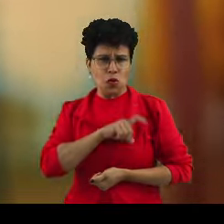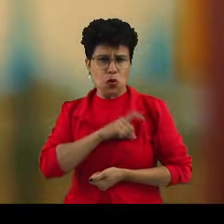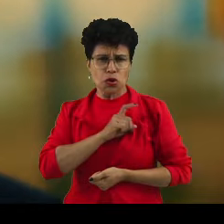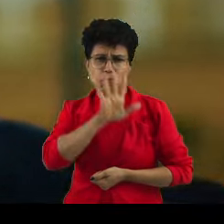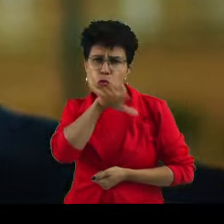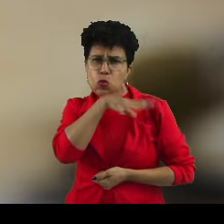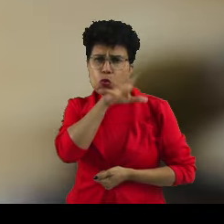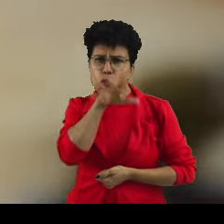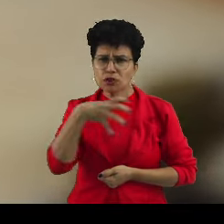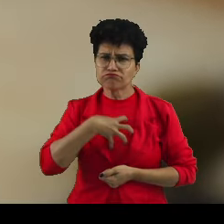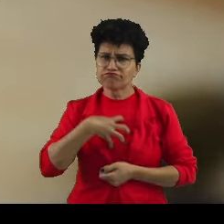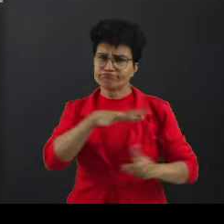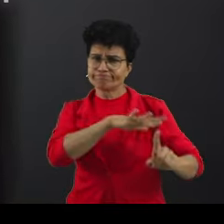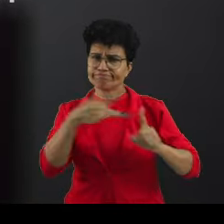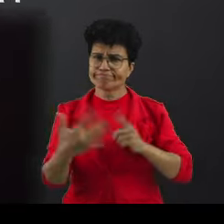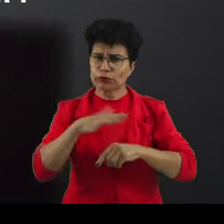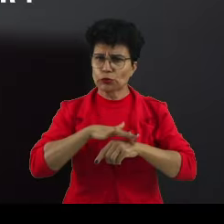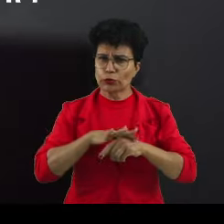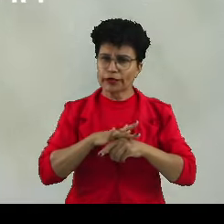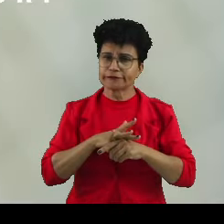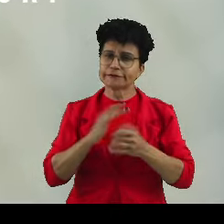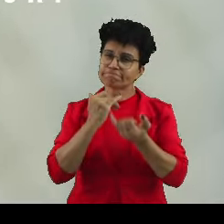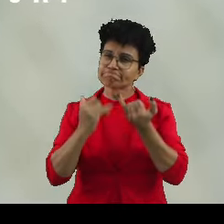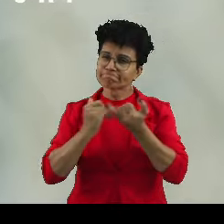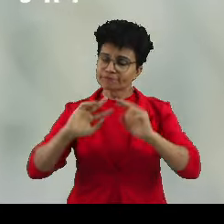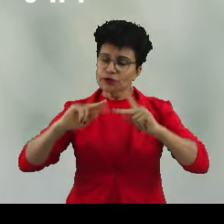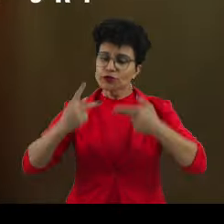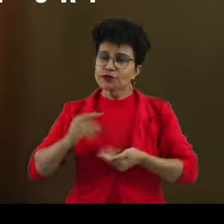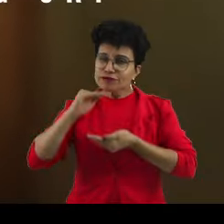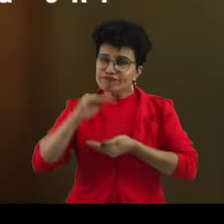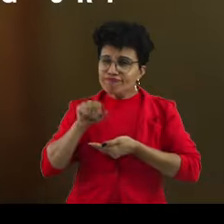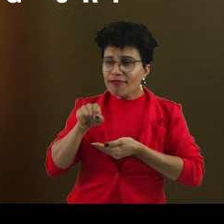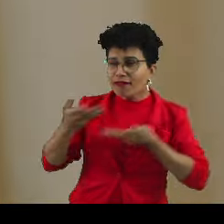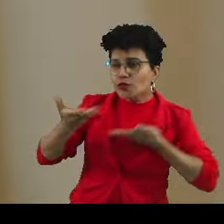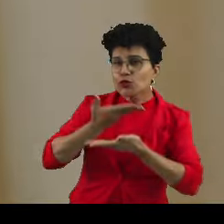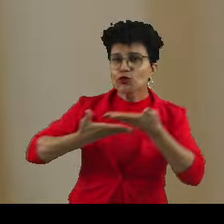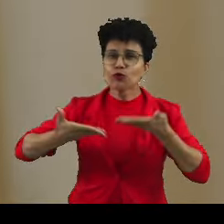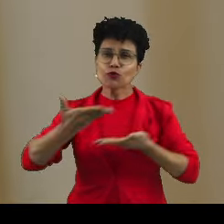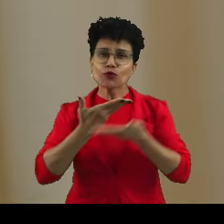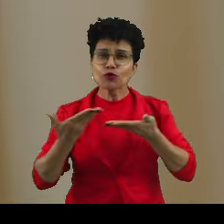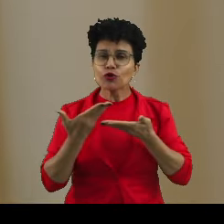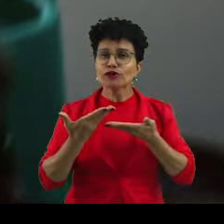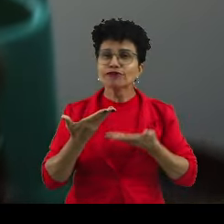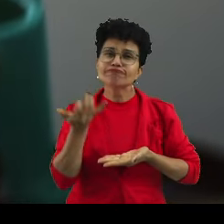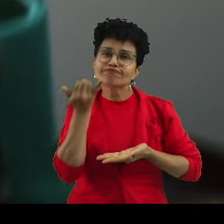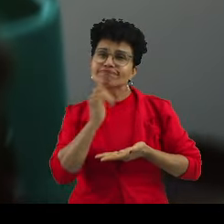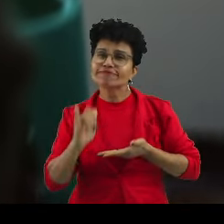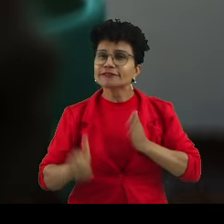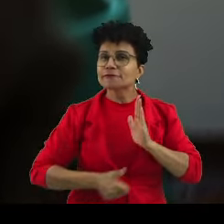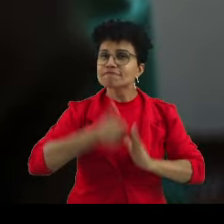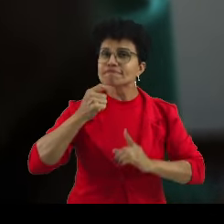A crueldade com os animais é sintoma de uma sociedade doente. É um ser humaninho que está ali, que está trocando